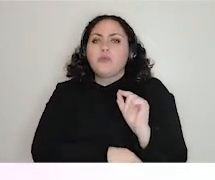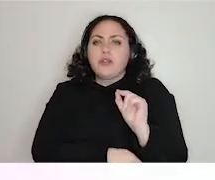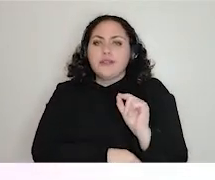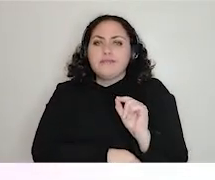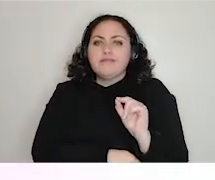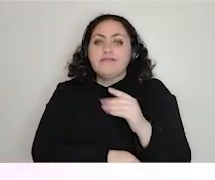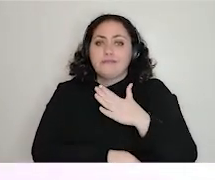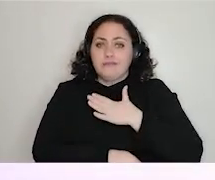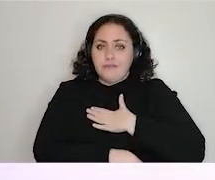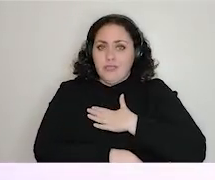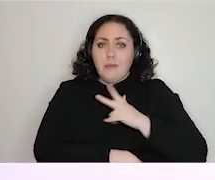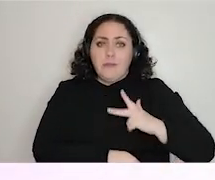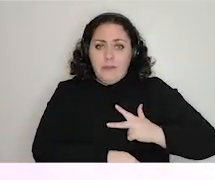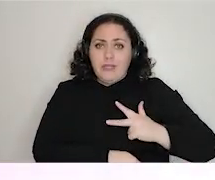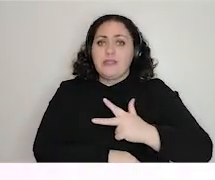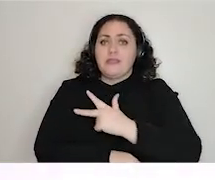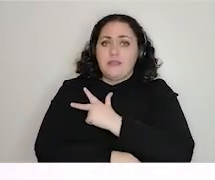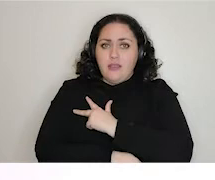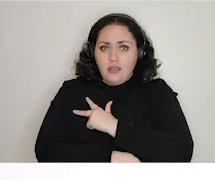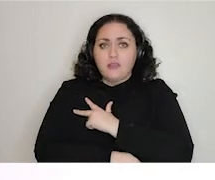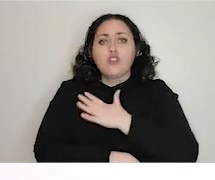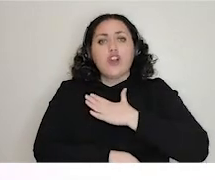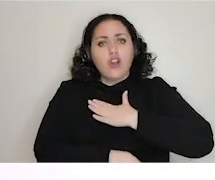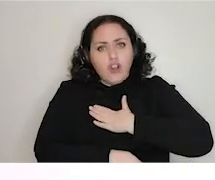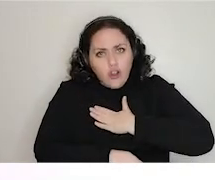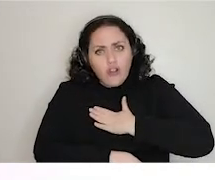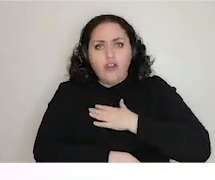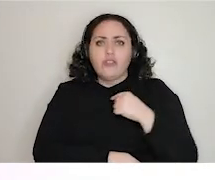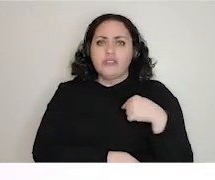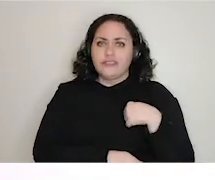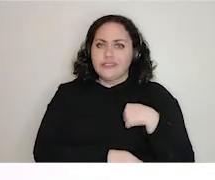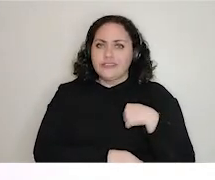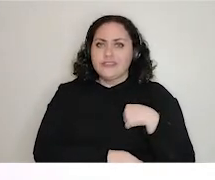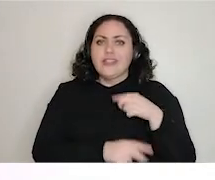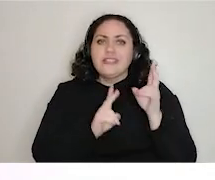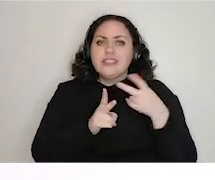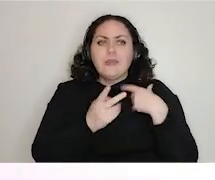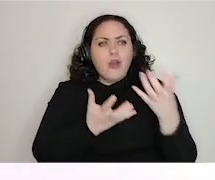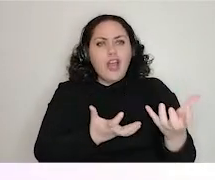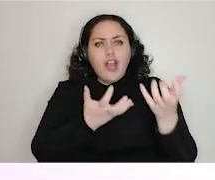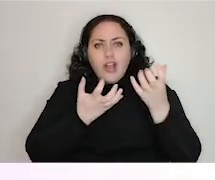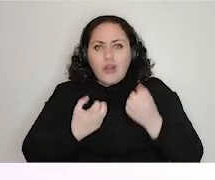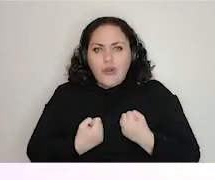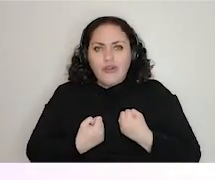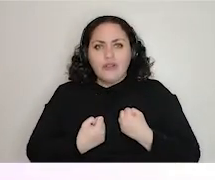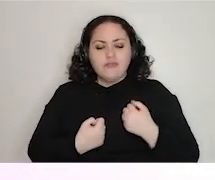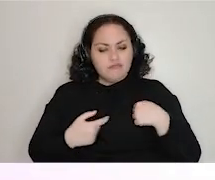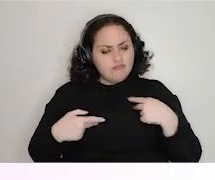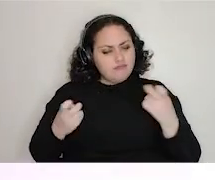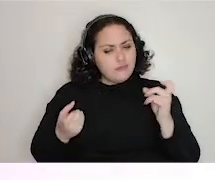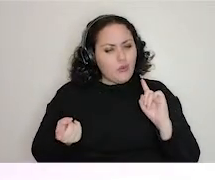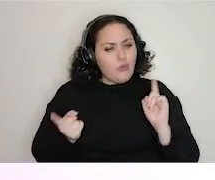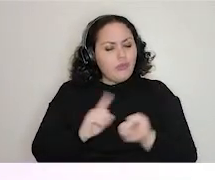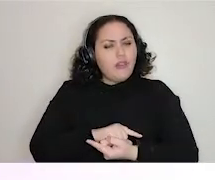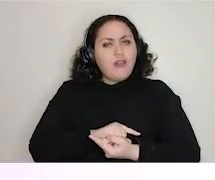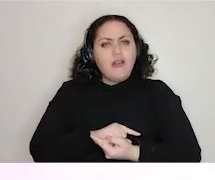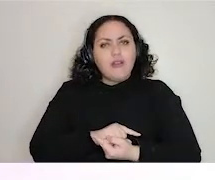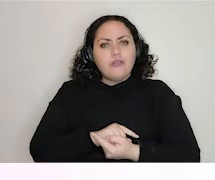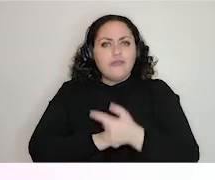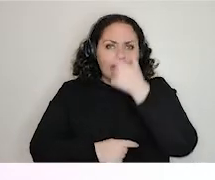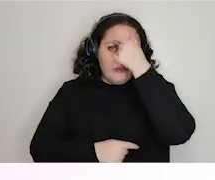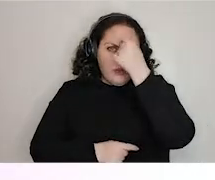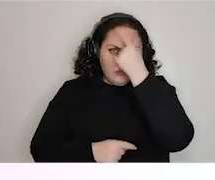com um cenário de que os meus pacientes gostavam muito de mim, me achavam muito acolhedora, muito pelo